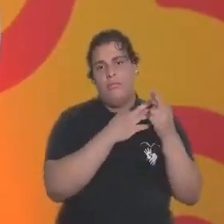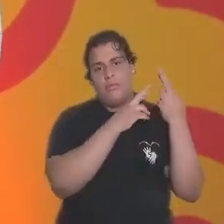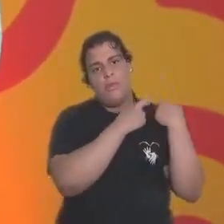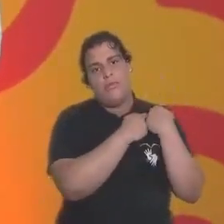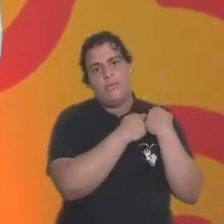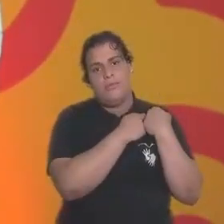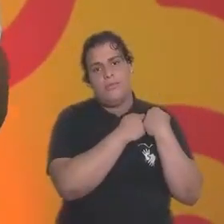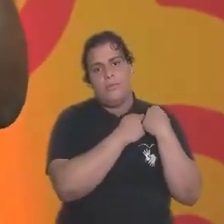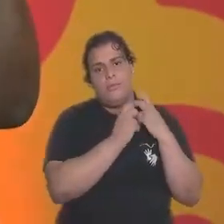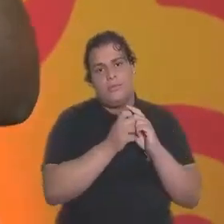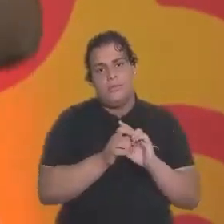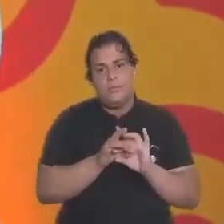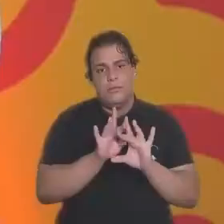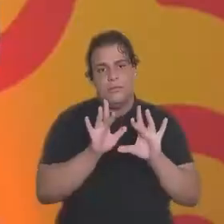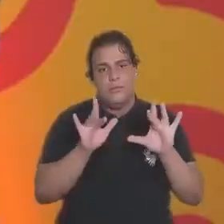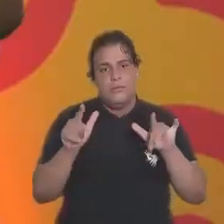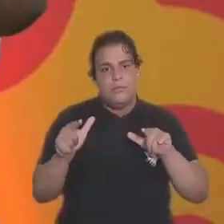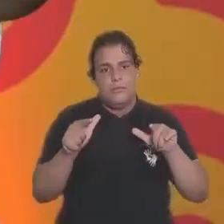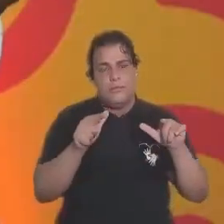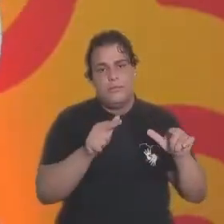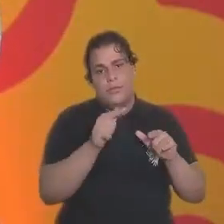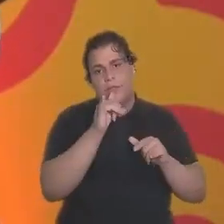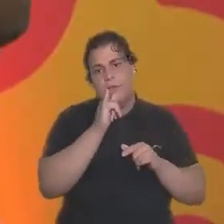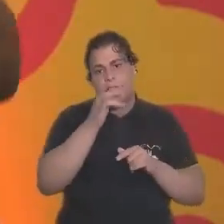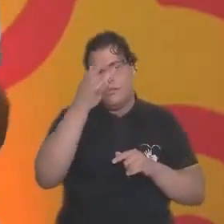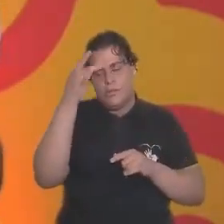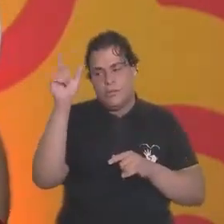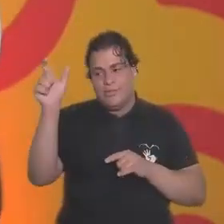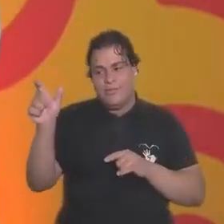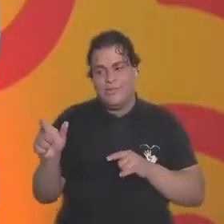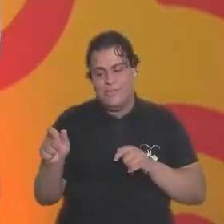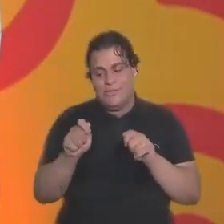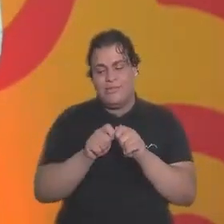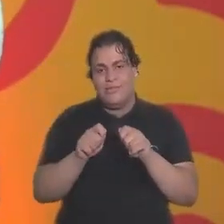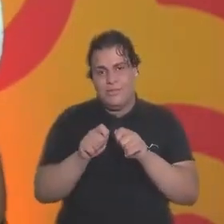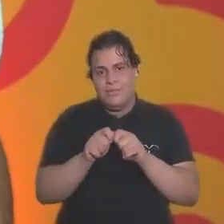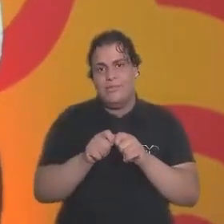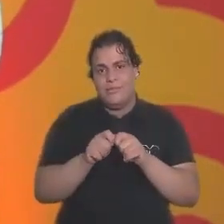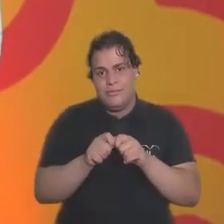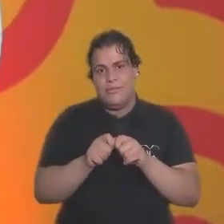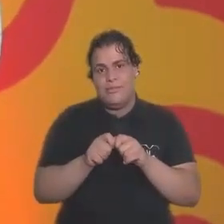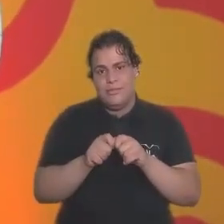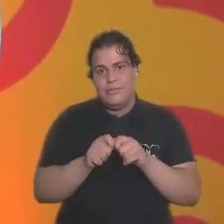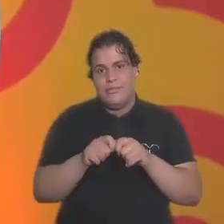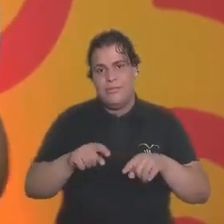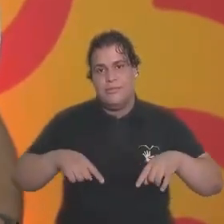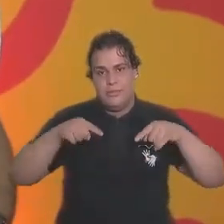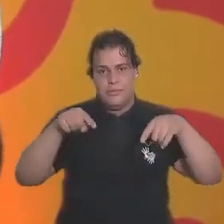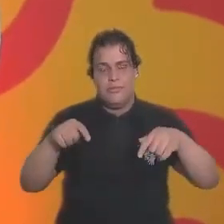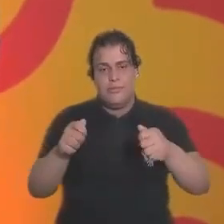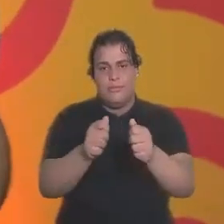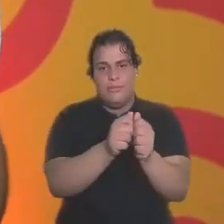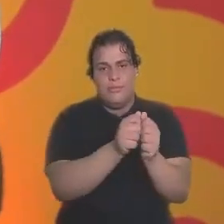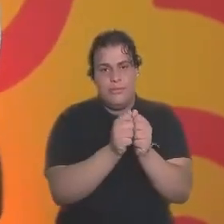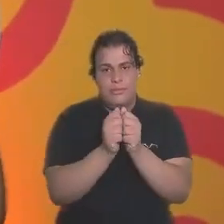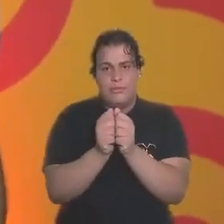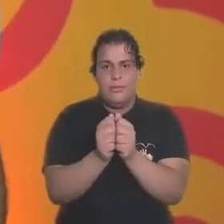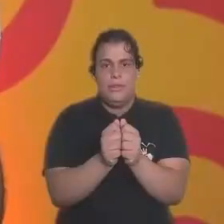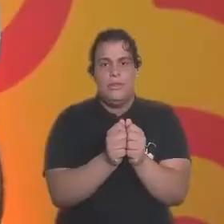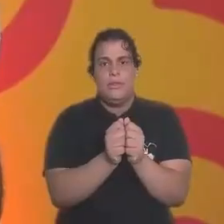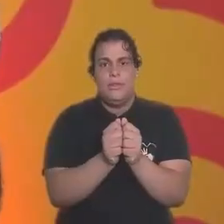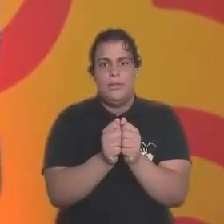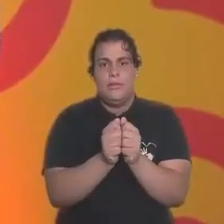abrindo espaço para ser um exemplo para outro fazer aquilo, e vira uma ação conjunta, né,